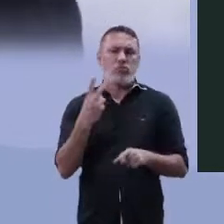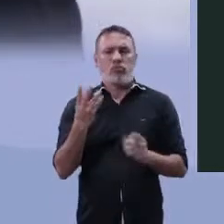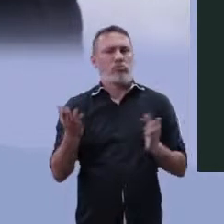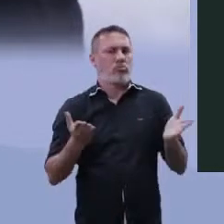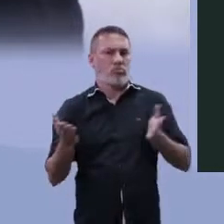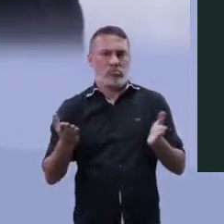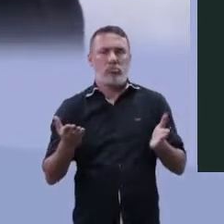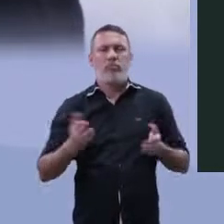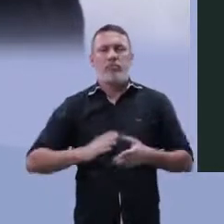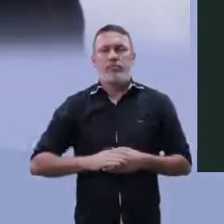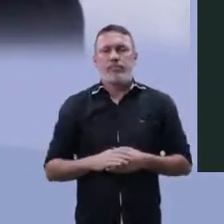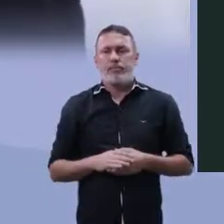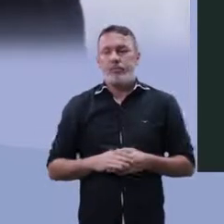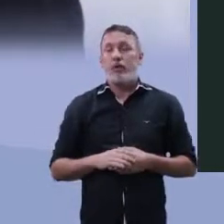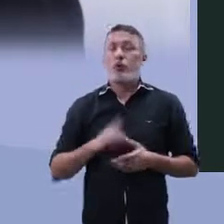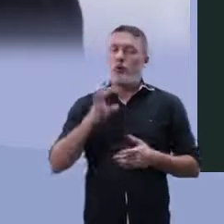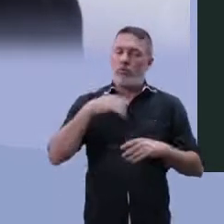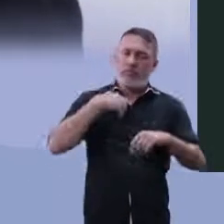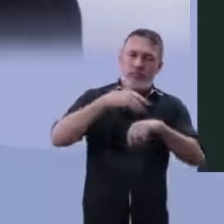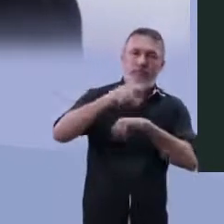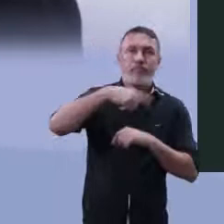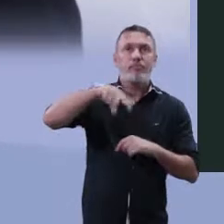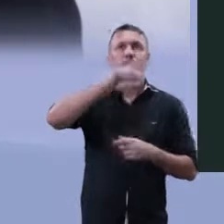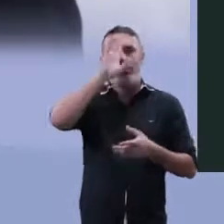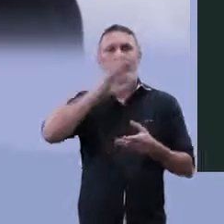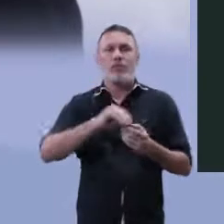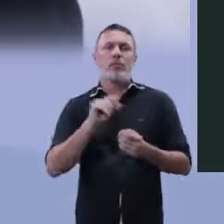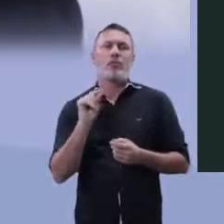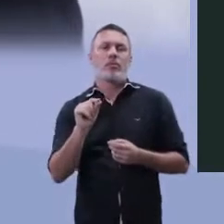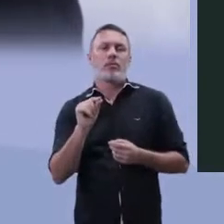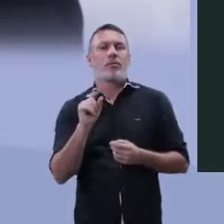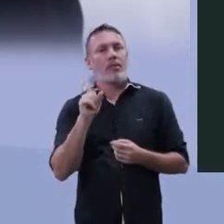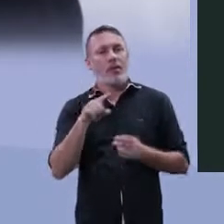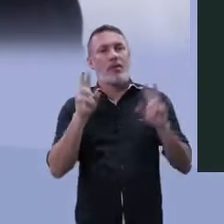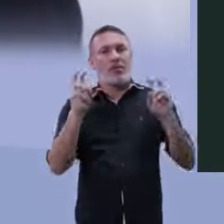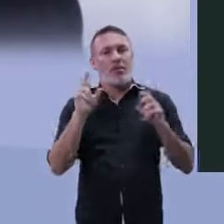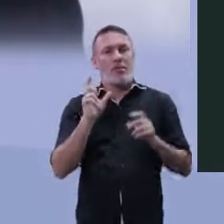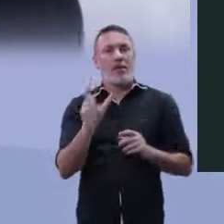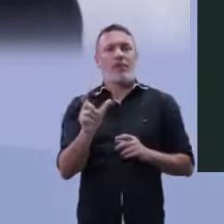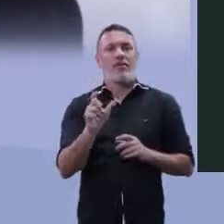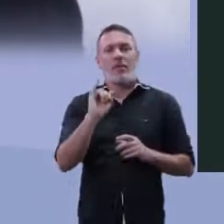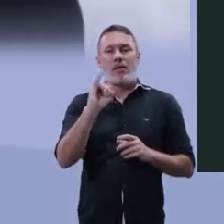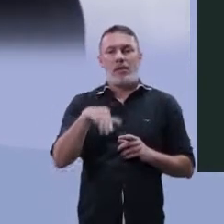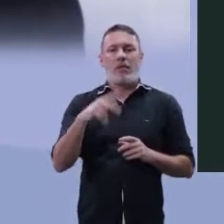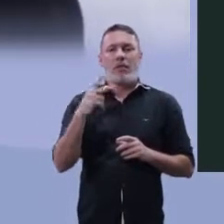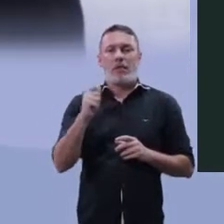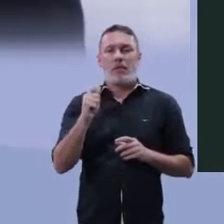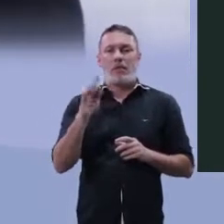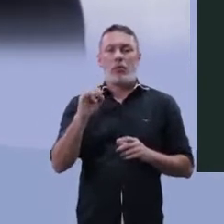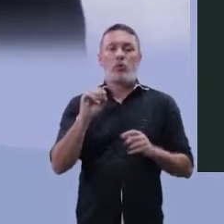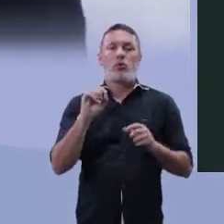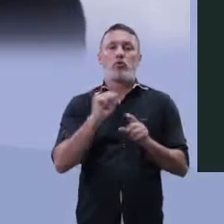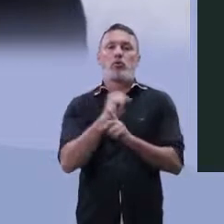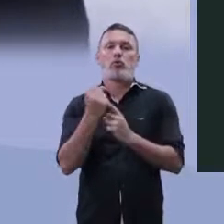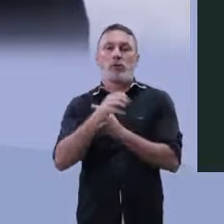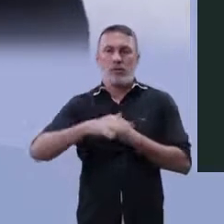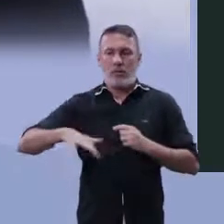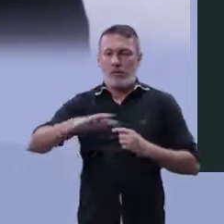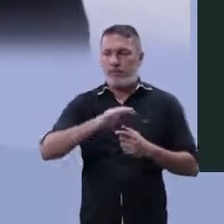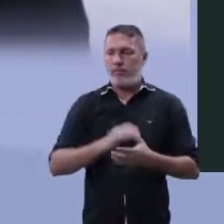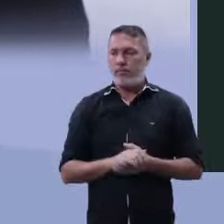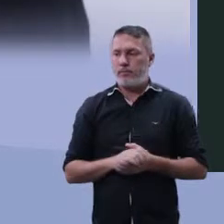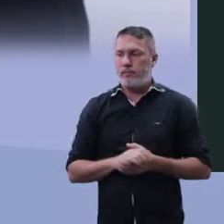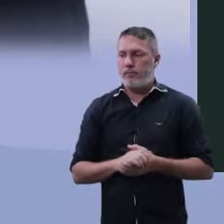extremamente positivo, certo? Então, essa é a ideia que eu quero trazer para você de impactos, né, para vocês, da ideia de